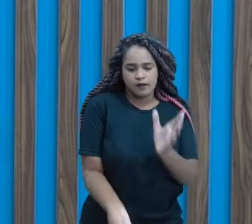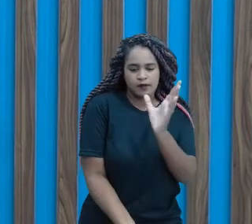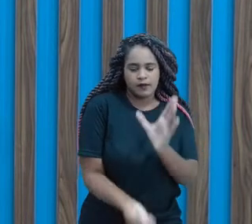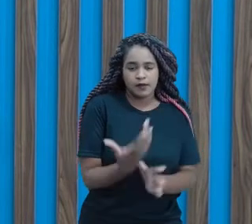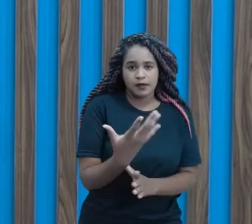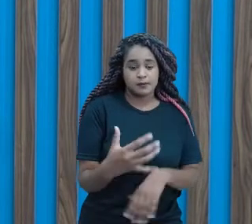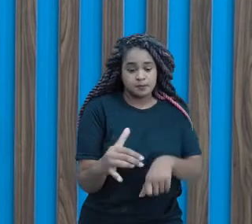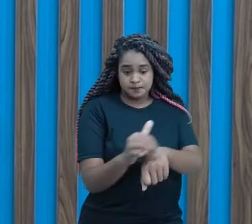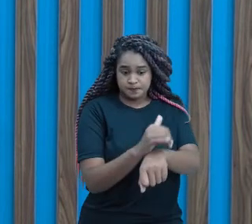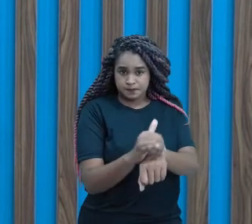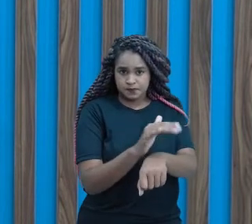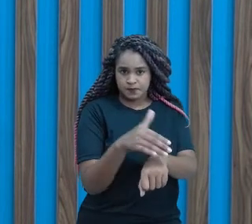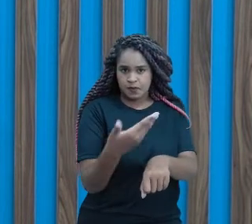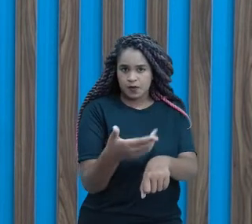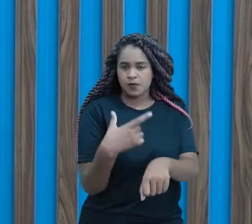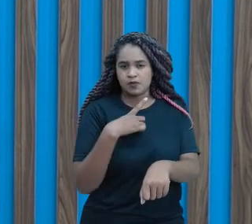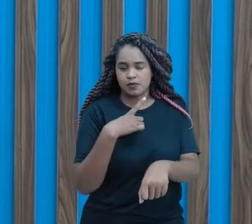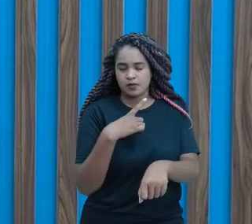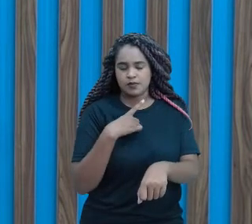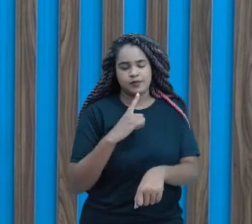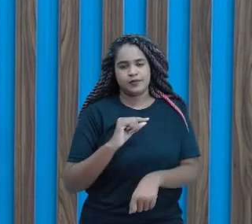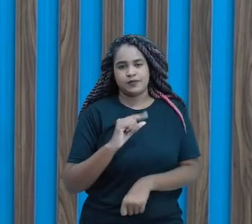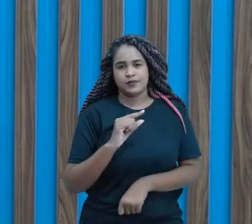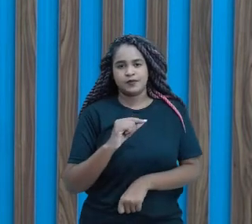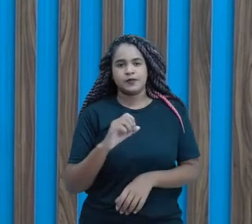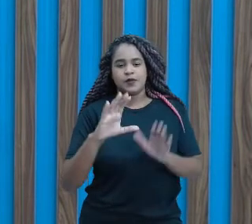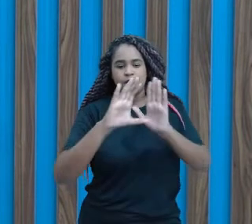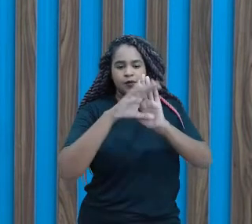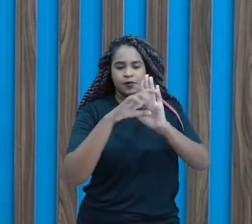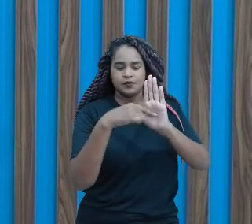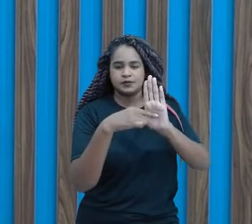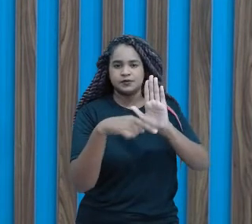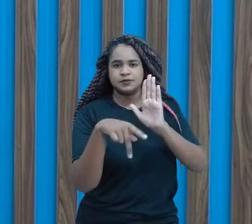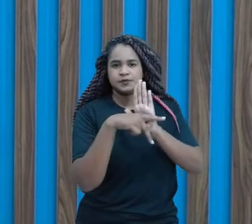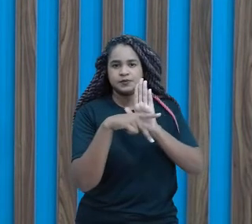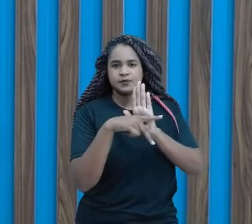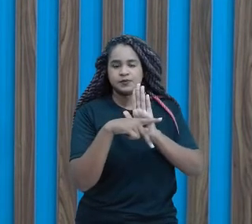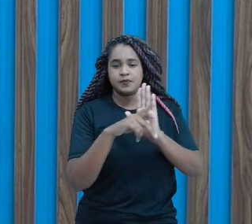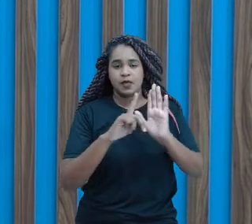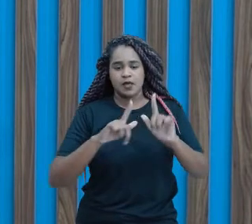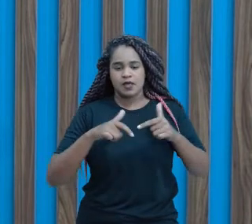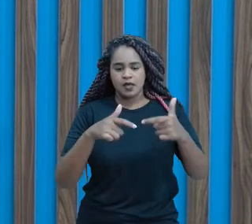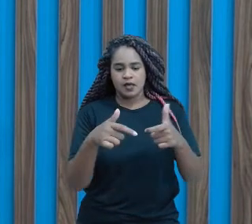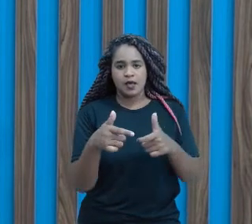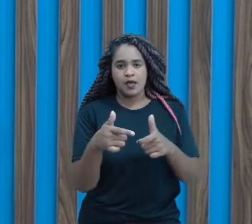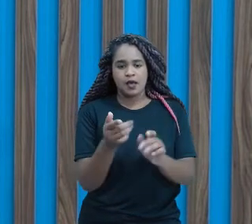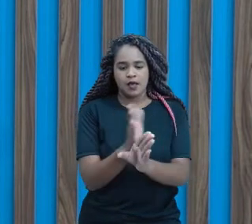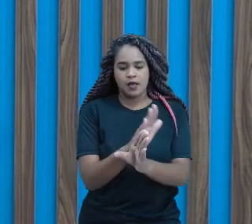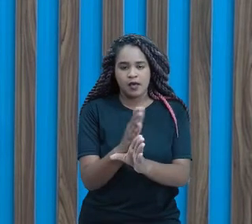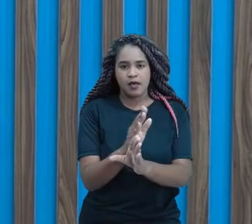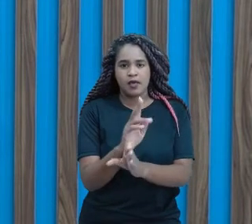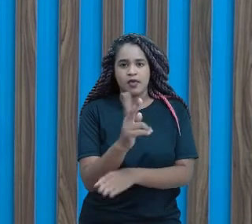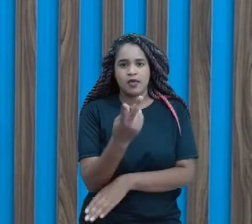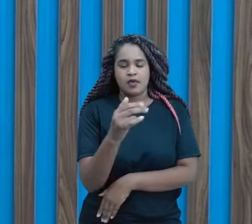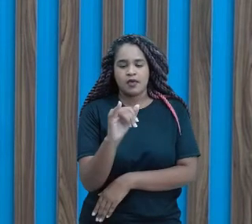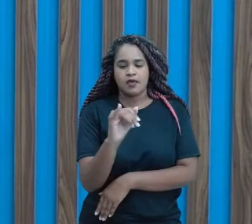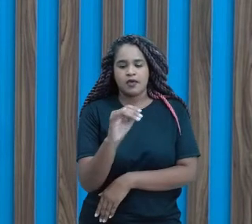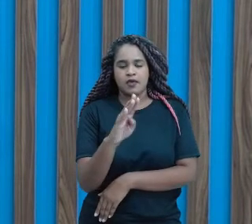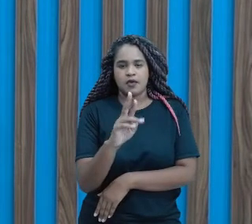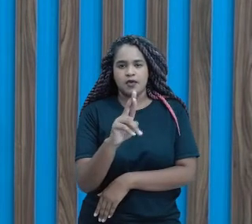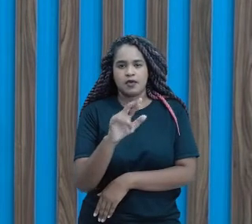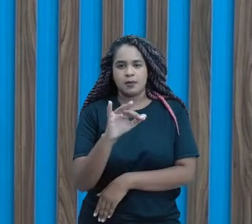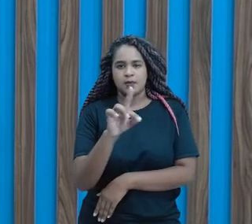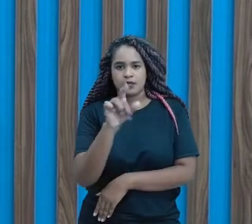essas estratégias, a gente tem um conceito que a gente chama de guerra híbrida. É o que seria isso, né? É uma